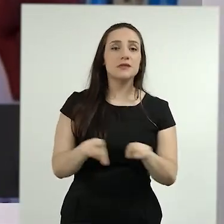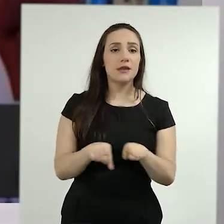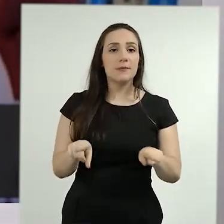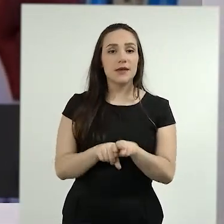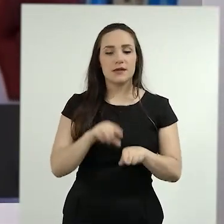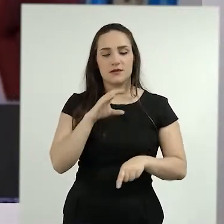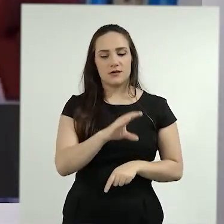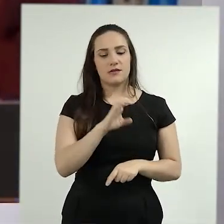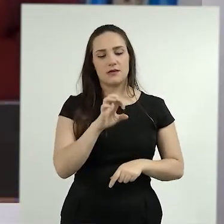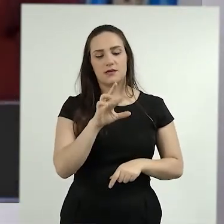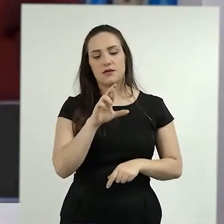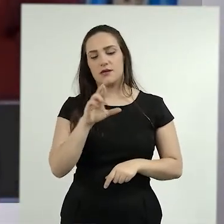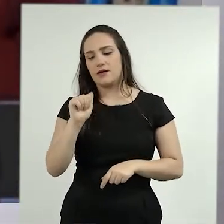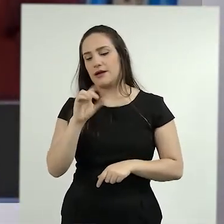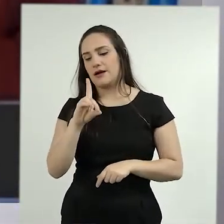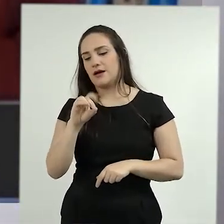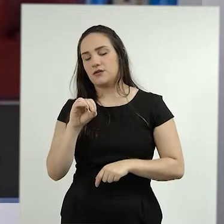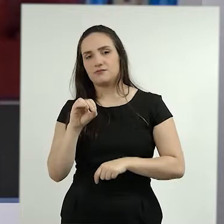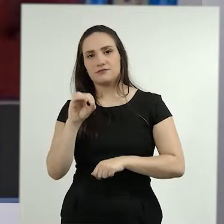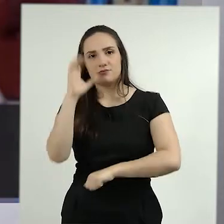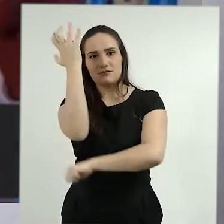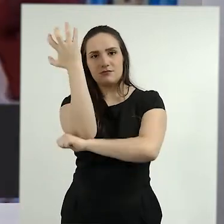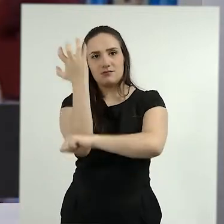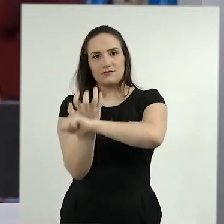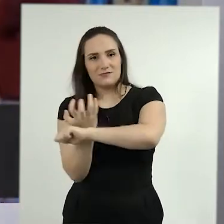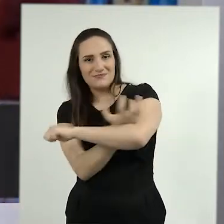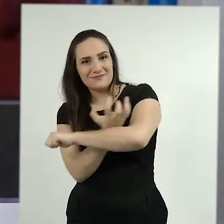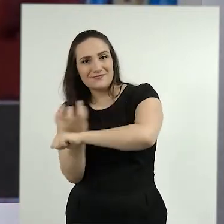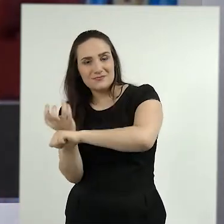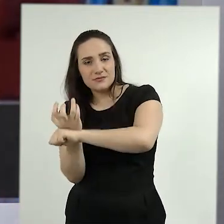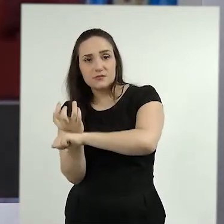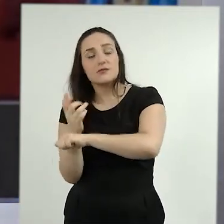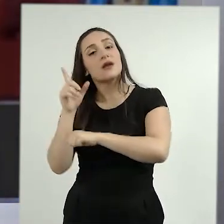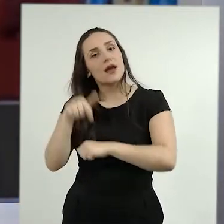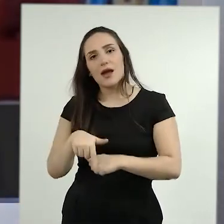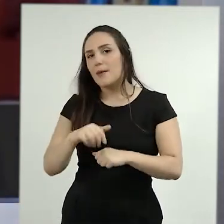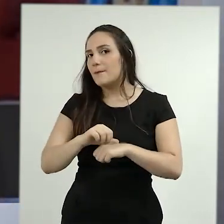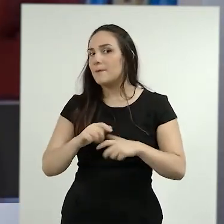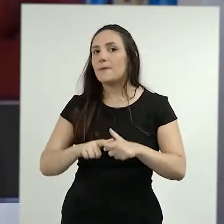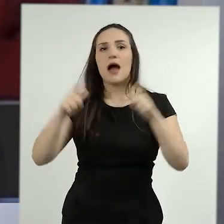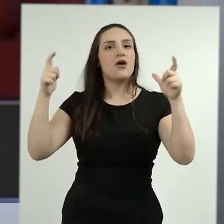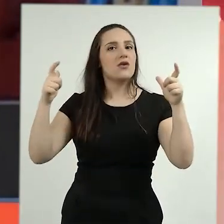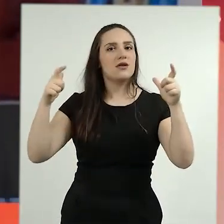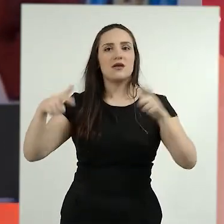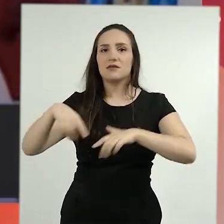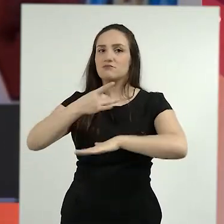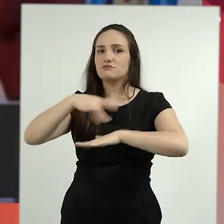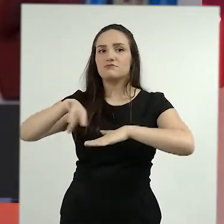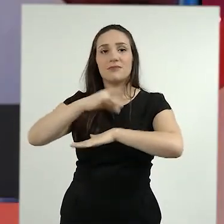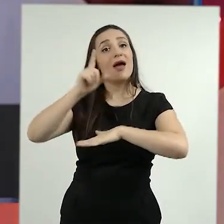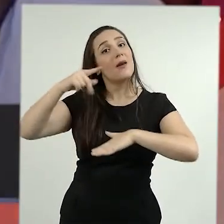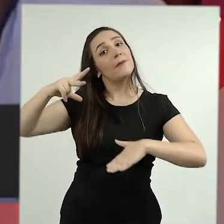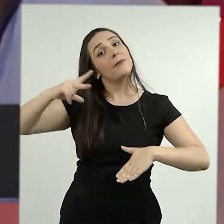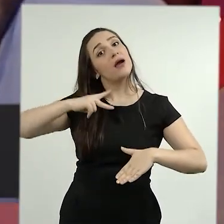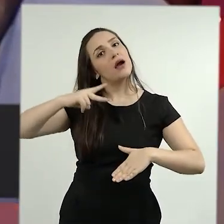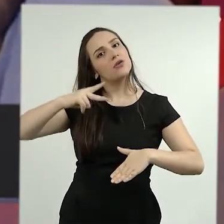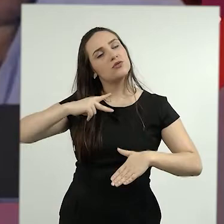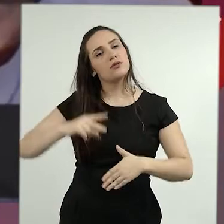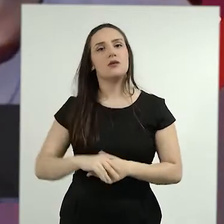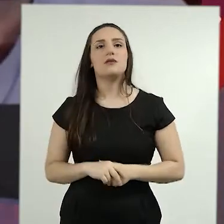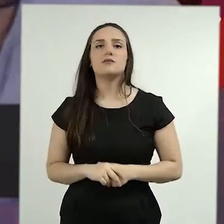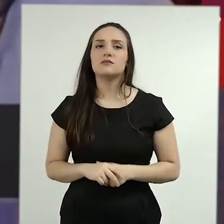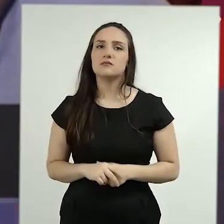com o Tamanduá-Bandeira, onde a maioria das propriedades que estão próximas às rodovias são particulares. Então, a gente tem que ter uma